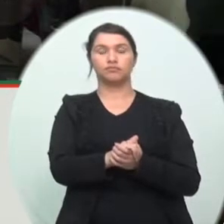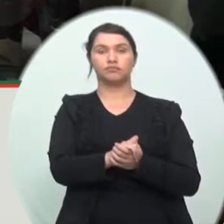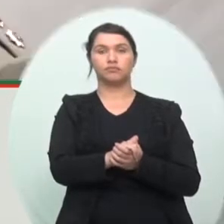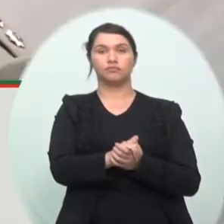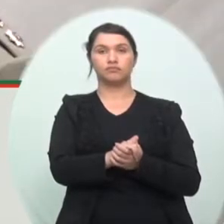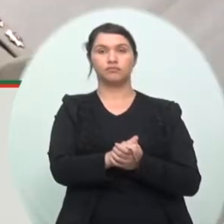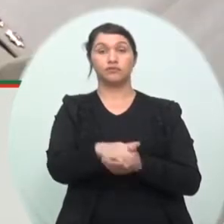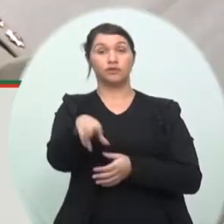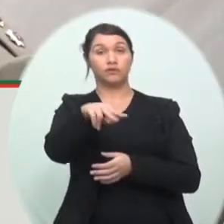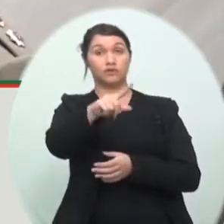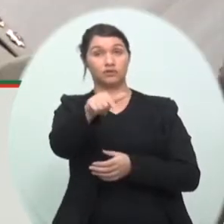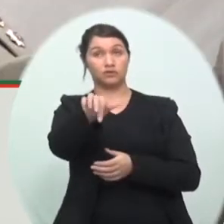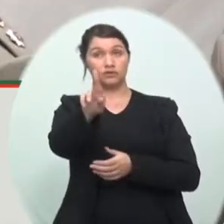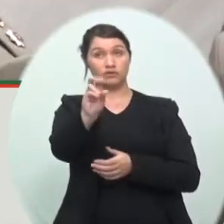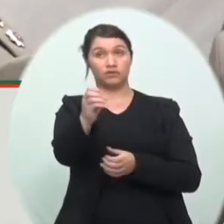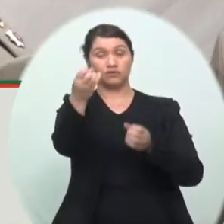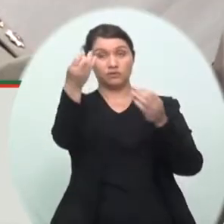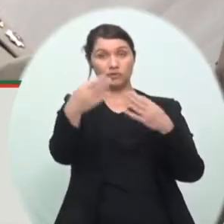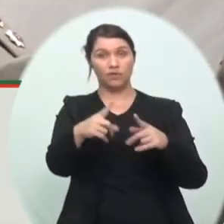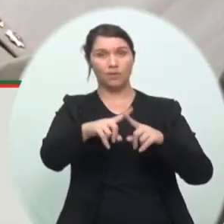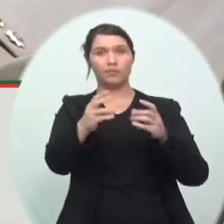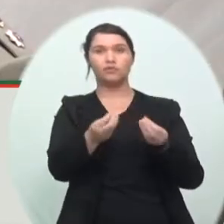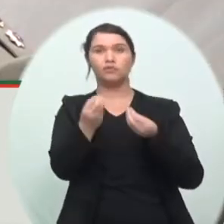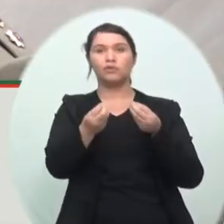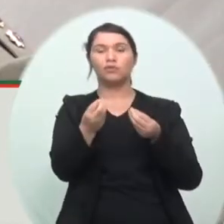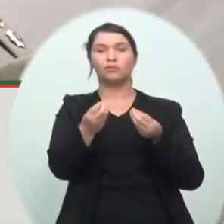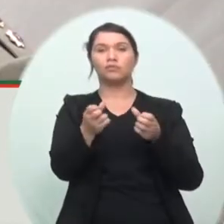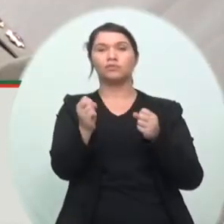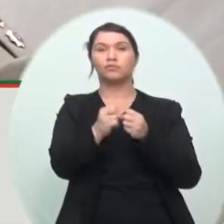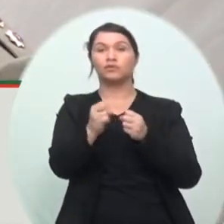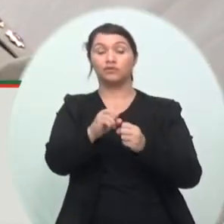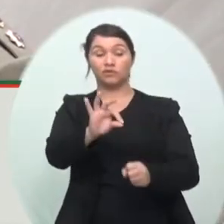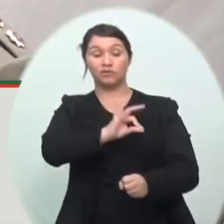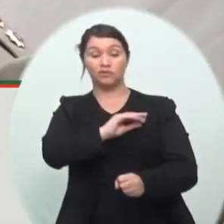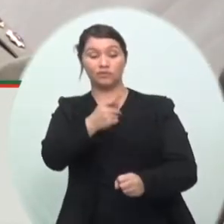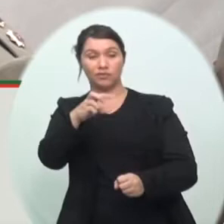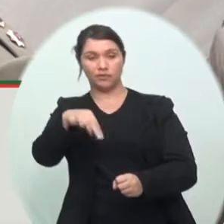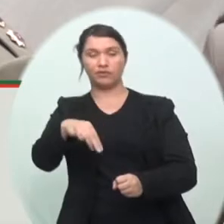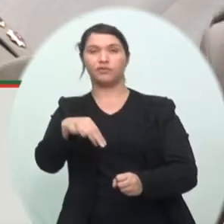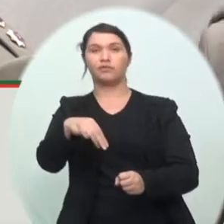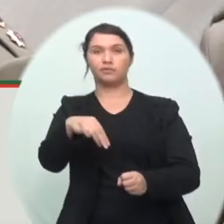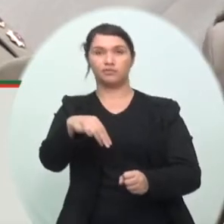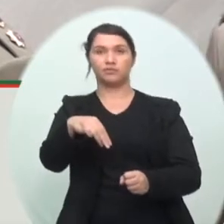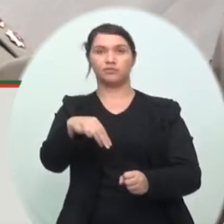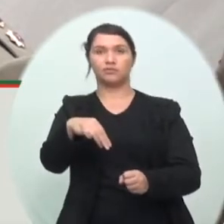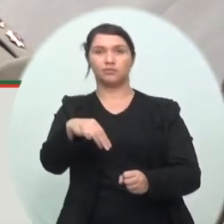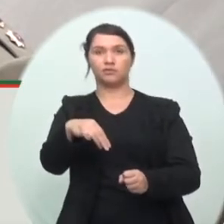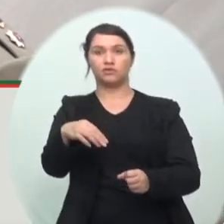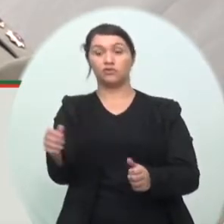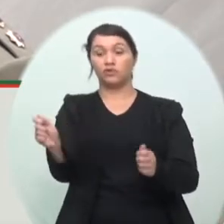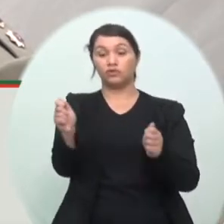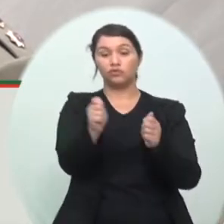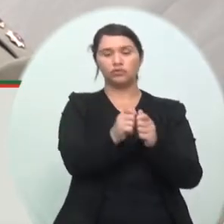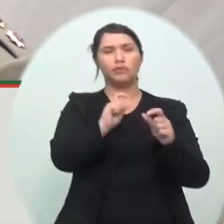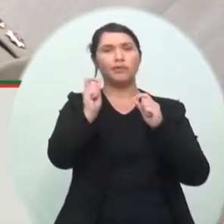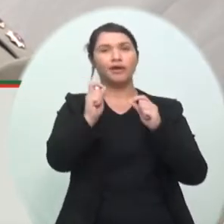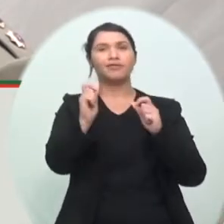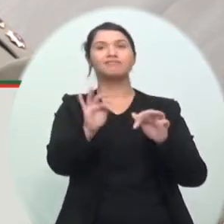falou muito bem aqui, da aproximação da PM com a comunidade,